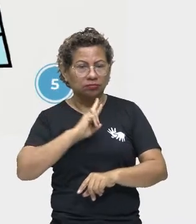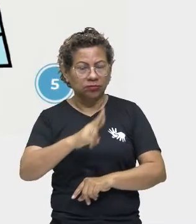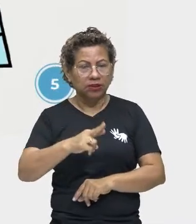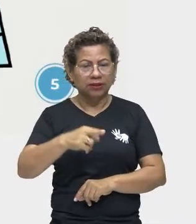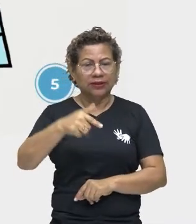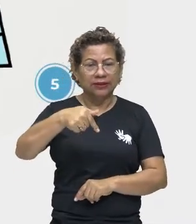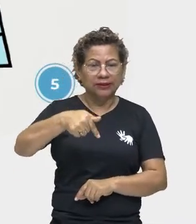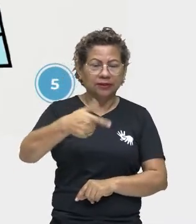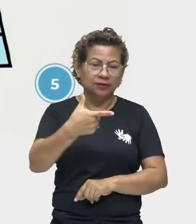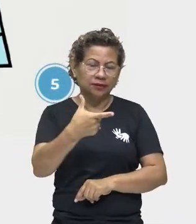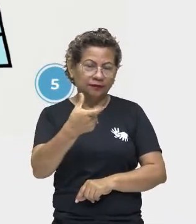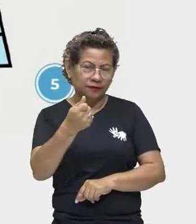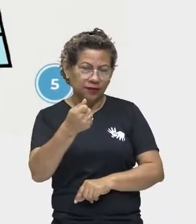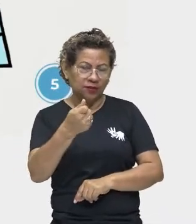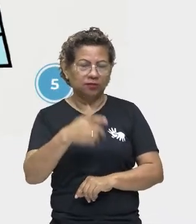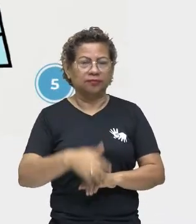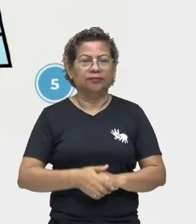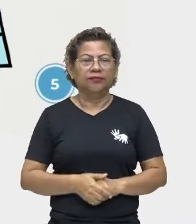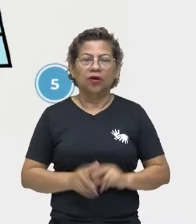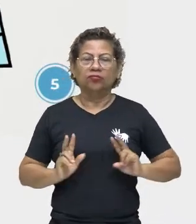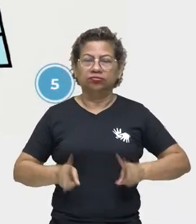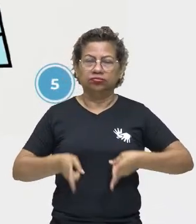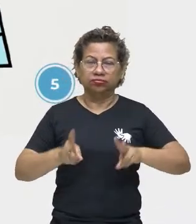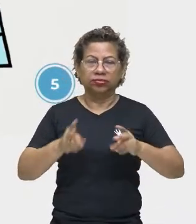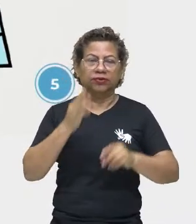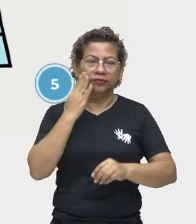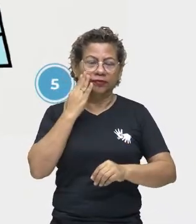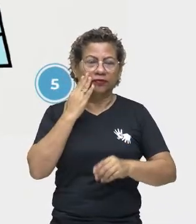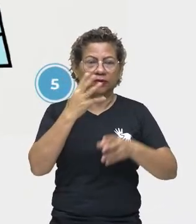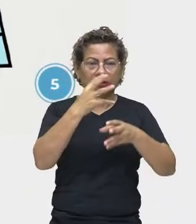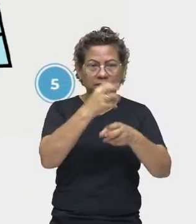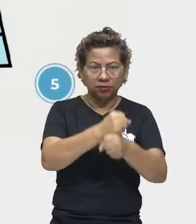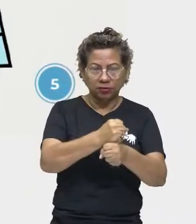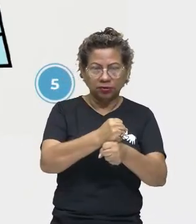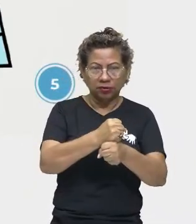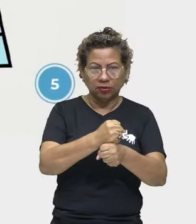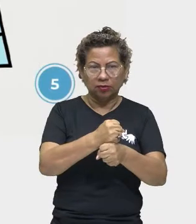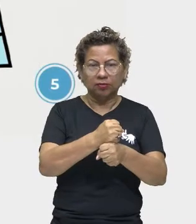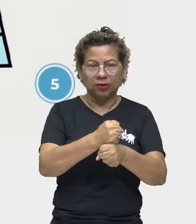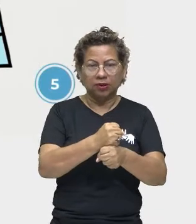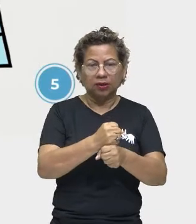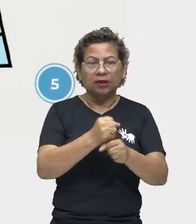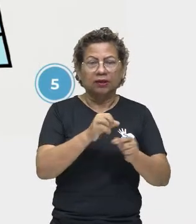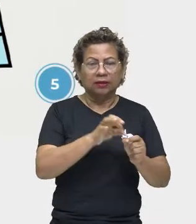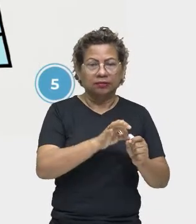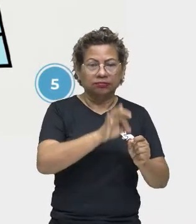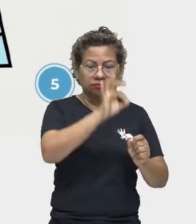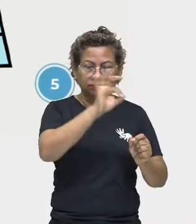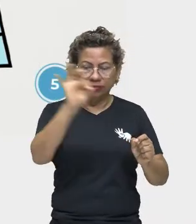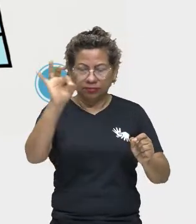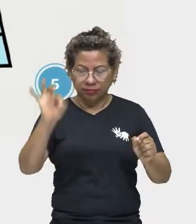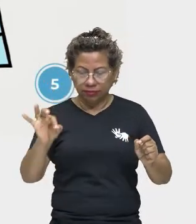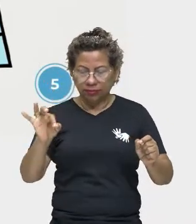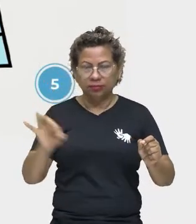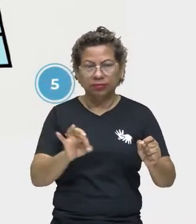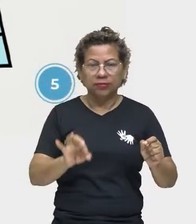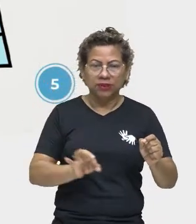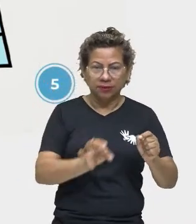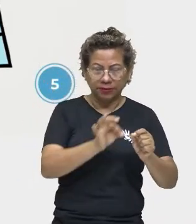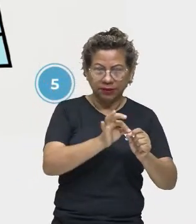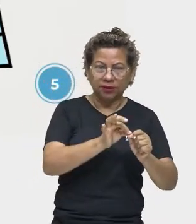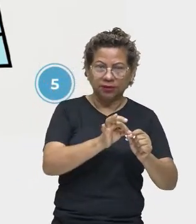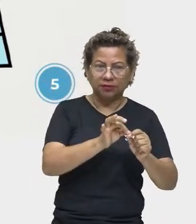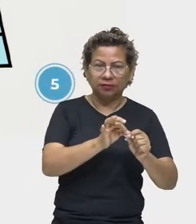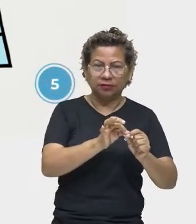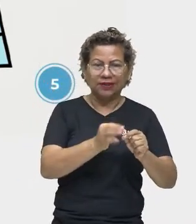Continuando, vamos ver uma aplicação. A soma das medidas dos ângulos internos vale 1.620 graus.